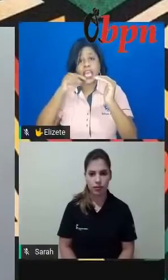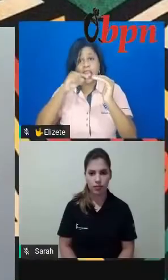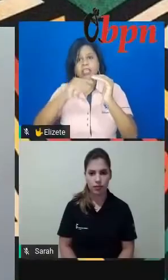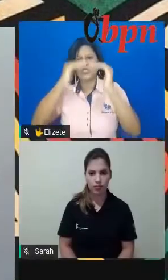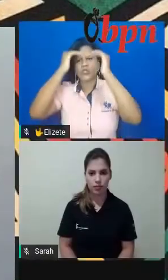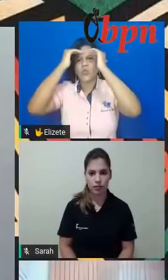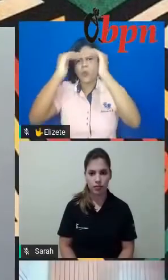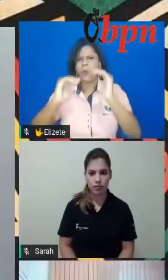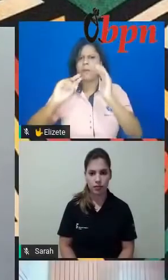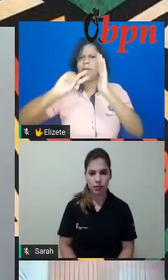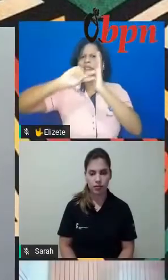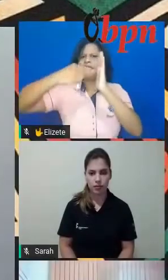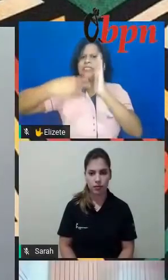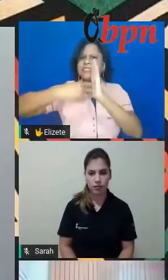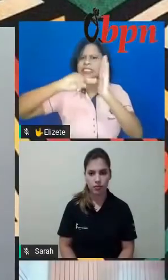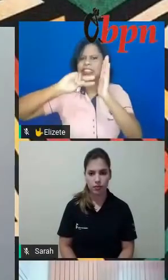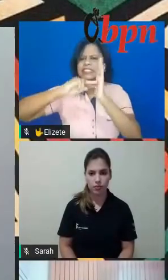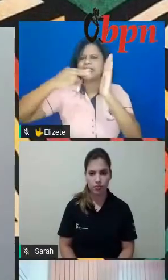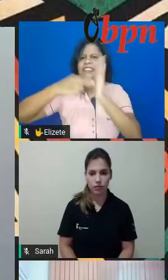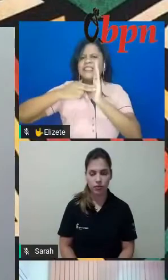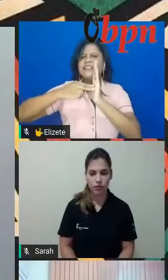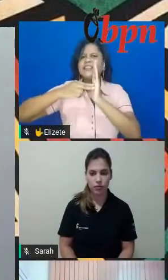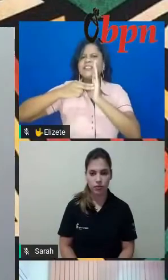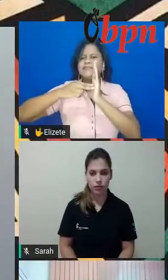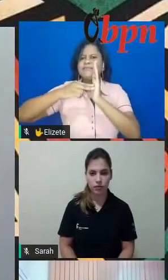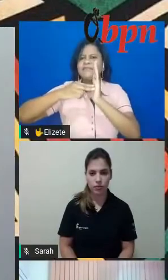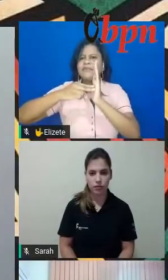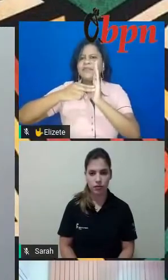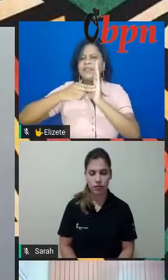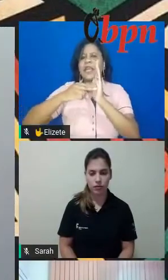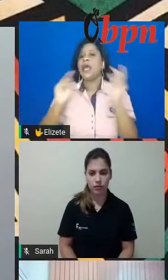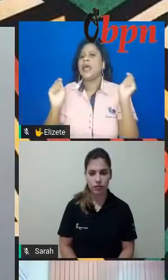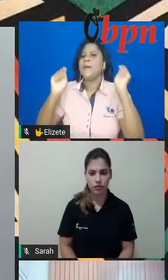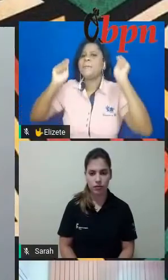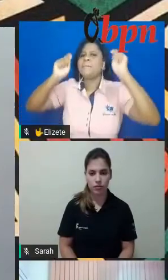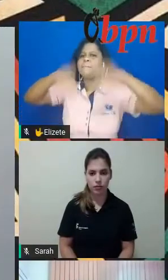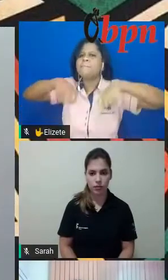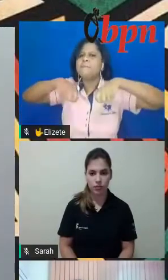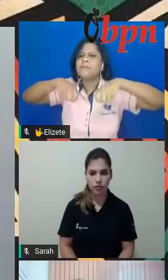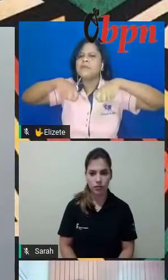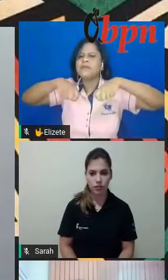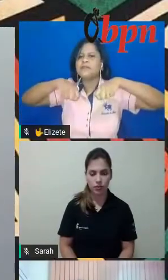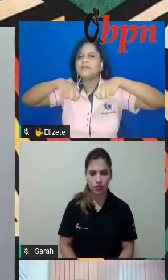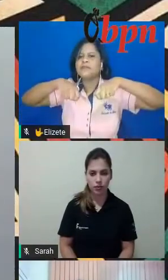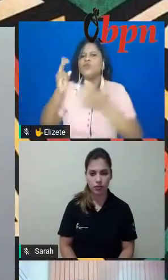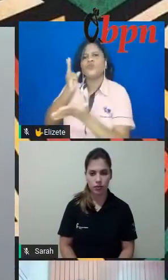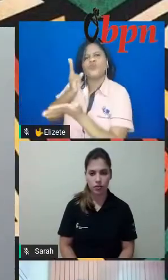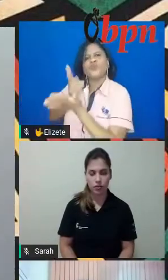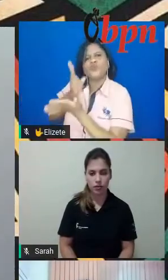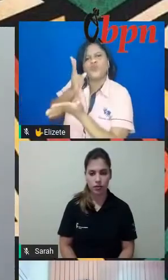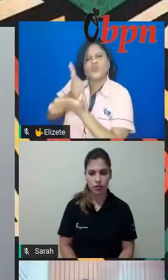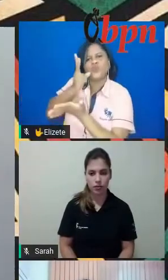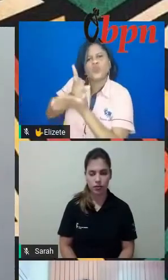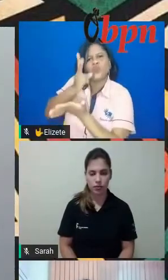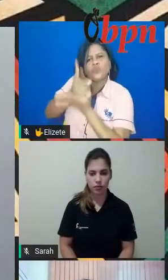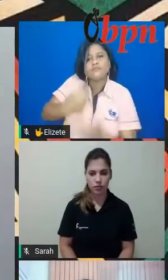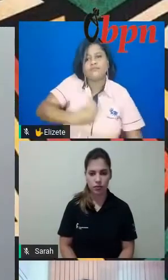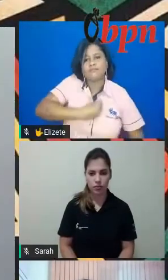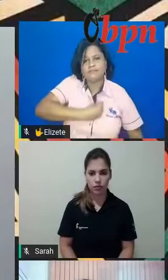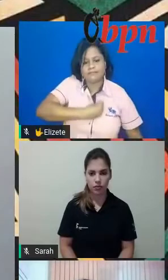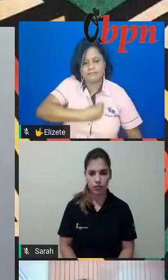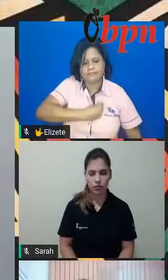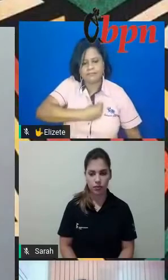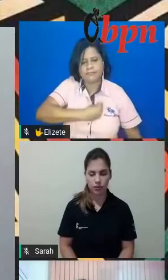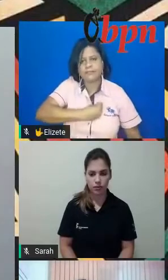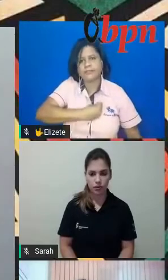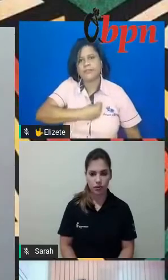significou, muitas vezes, a possibilidade de continuar vivendo. Então,